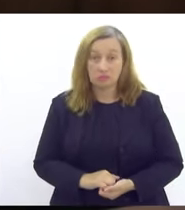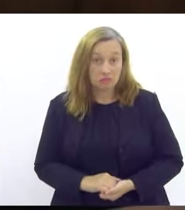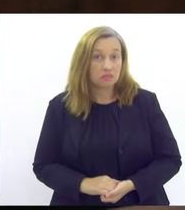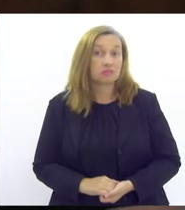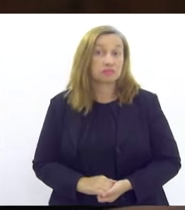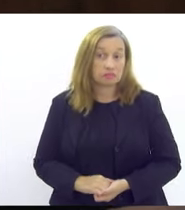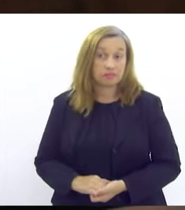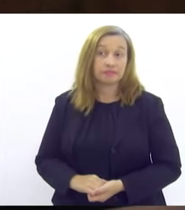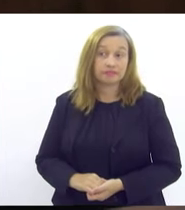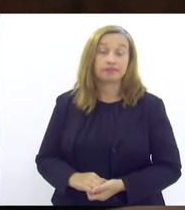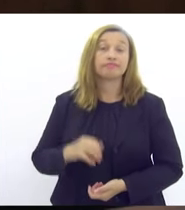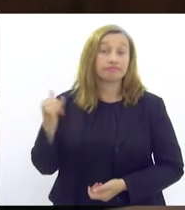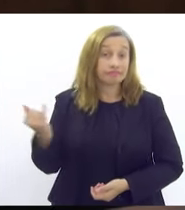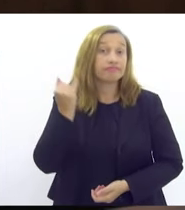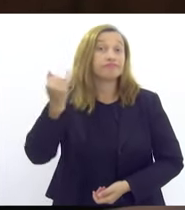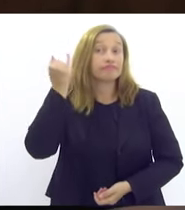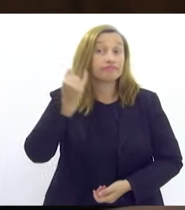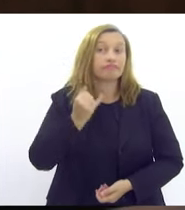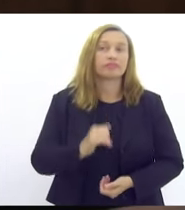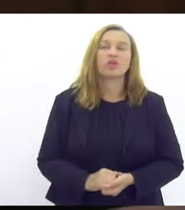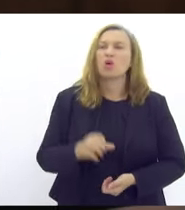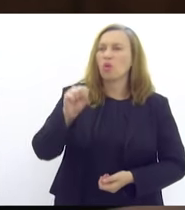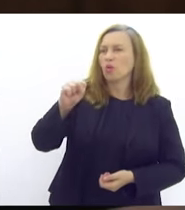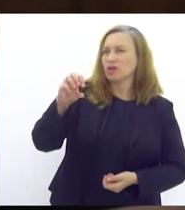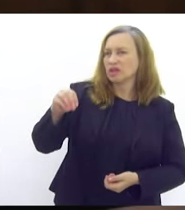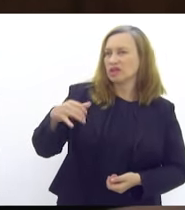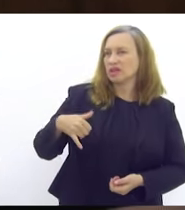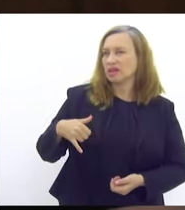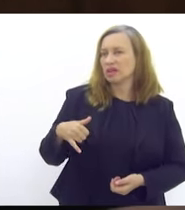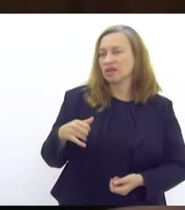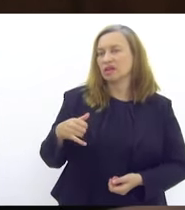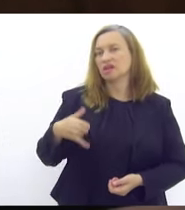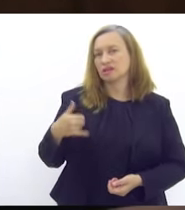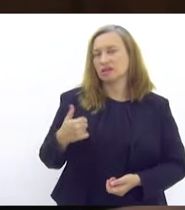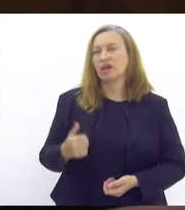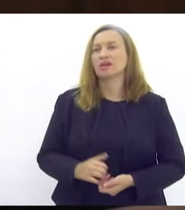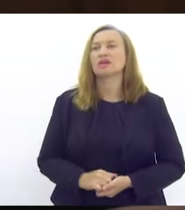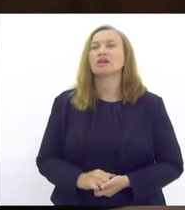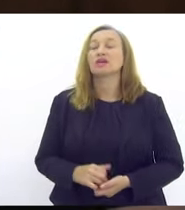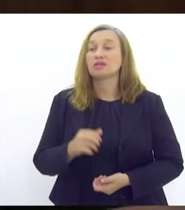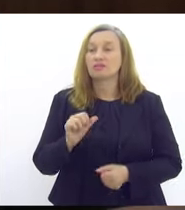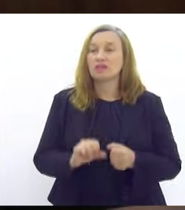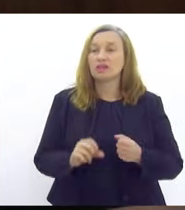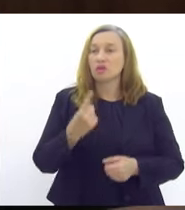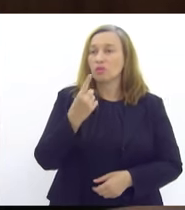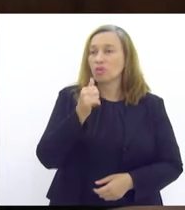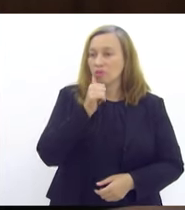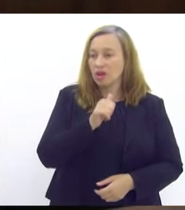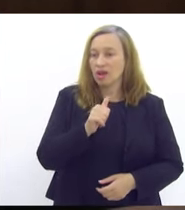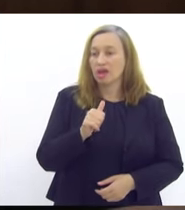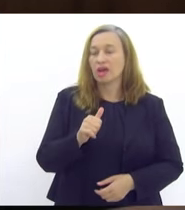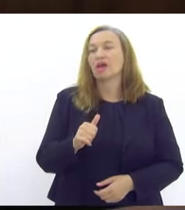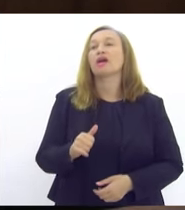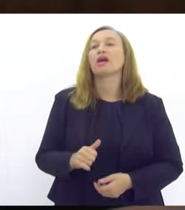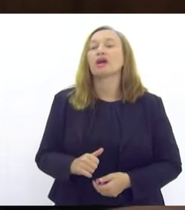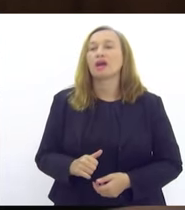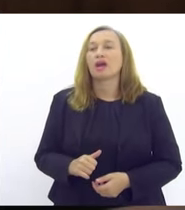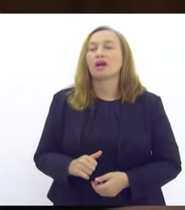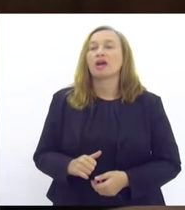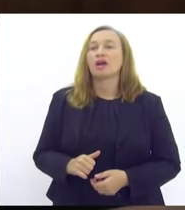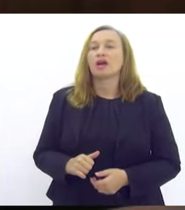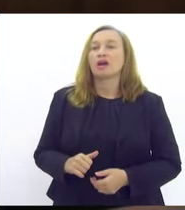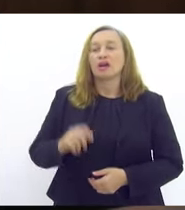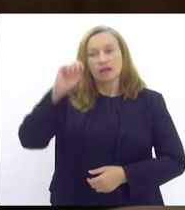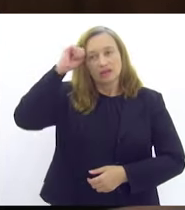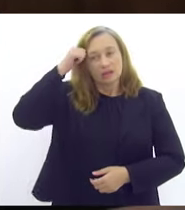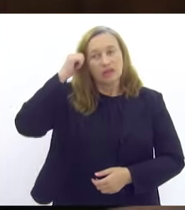é super importante. Aí, nos seus 80 anos, a gente fazer com que uma mulher negra, intelectual, que foi